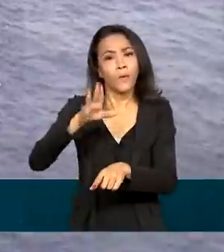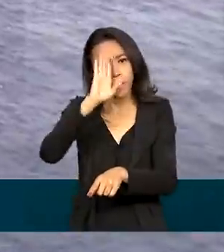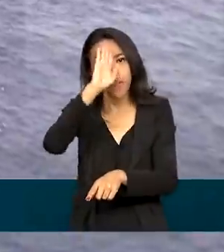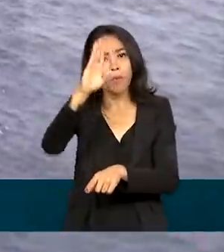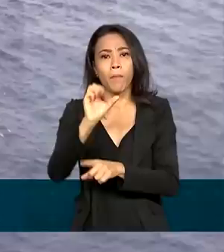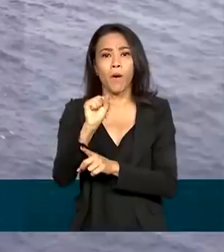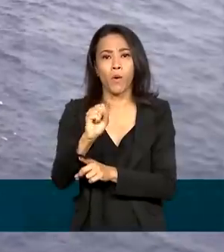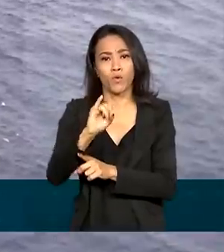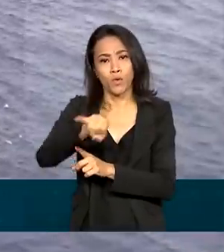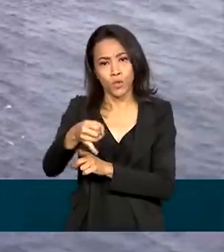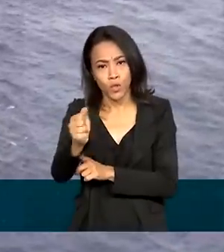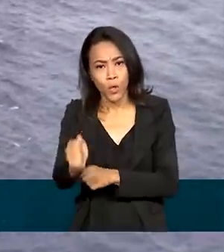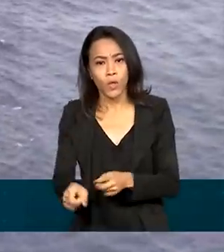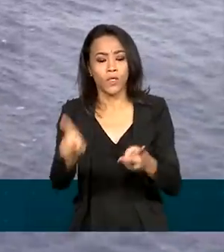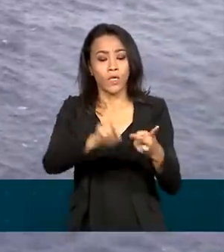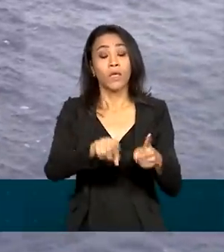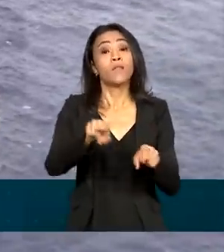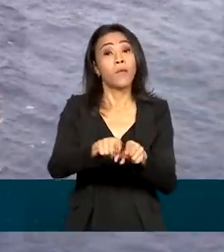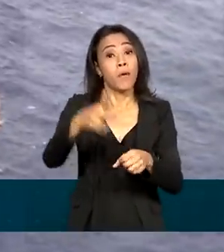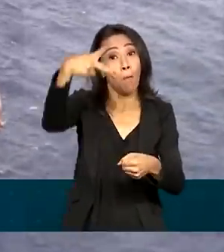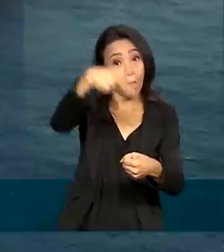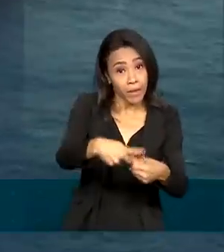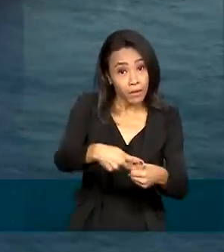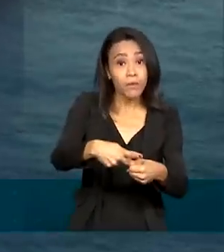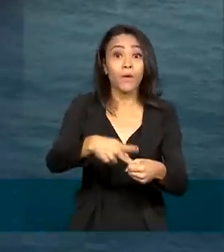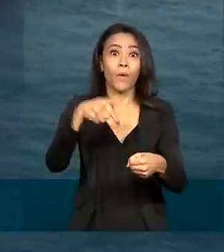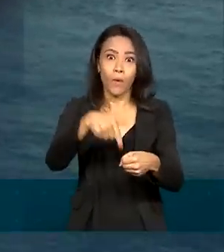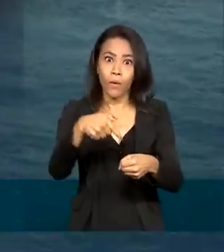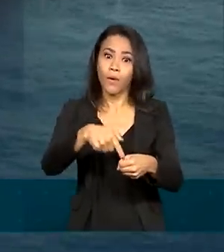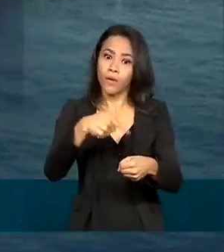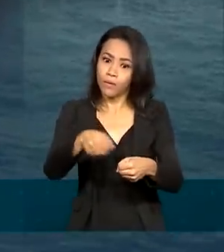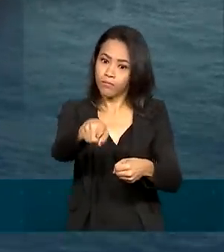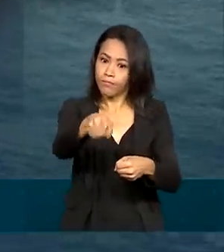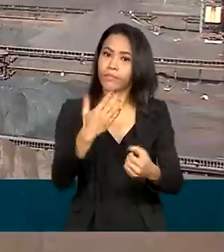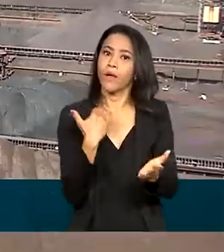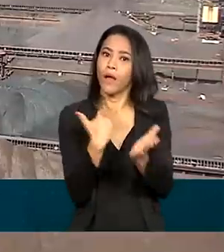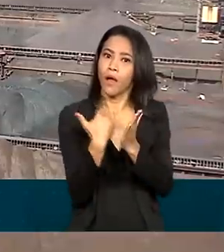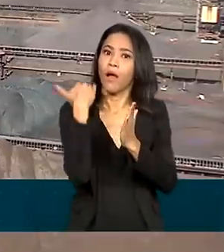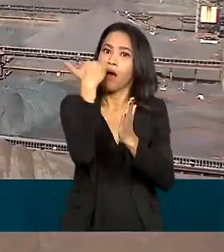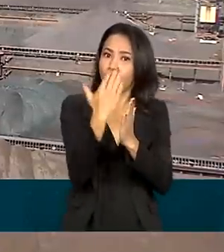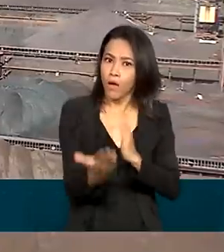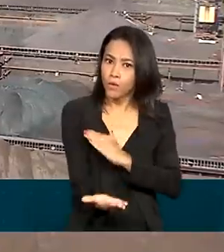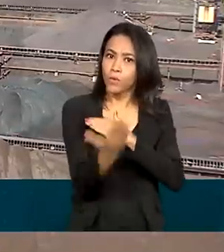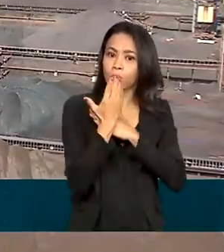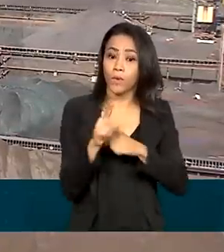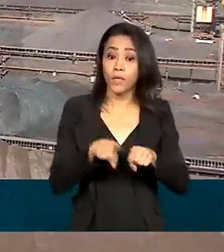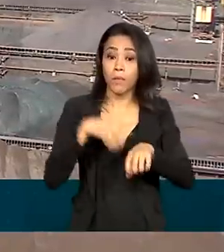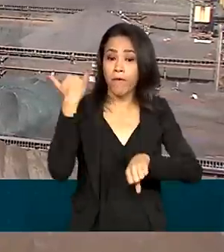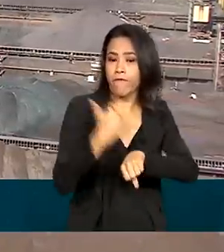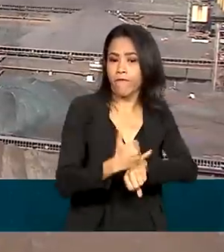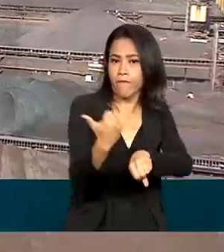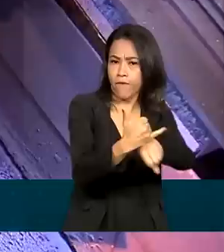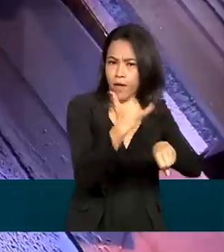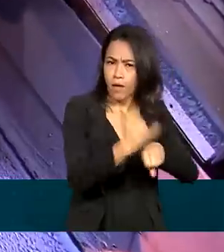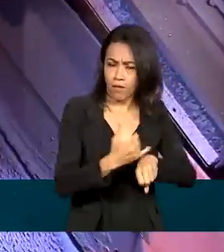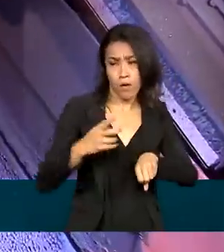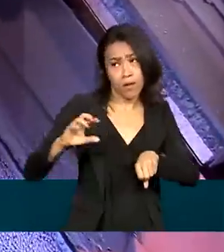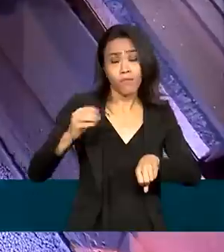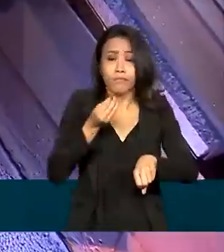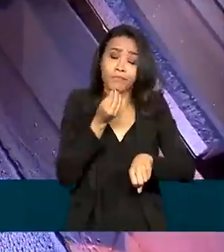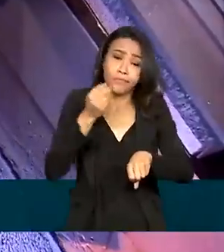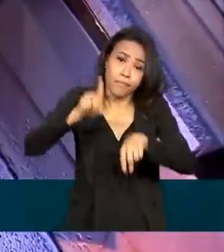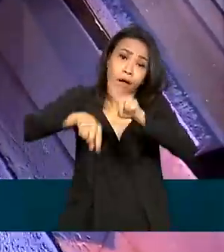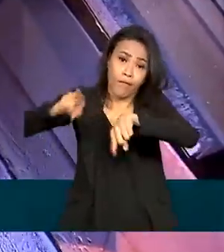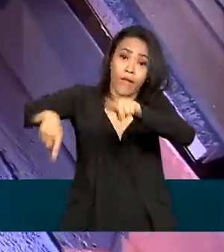petróleo também é acabou dando uma grande contribuição com o aumento dos preços estacionais e o minério de ferro apesar das oscilações do preço